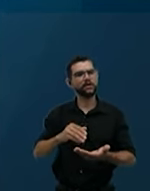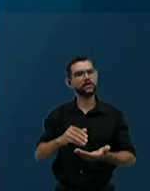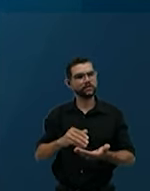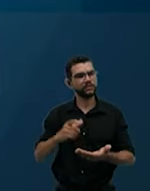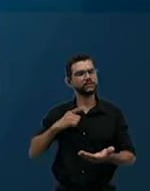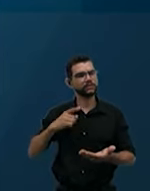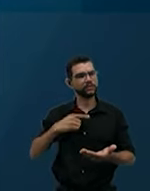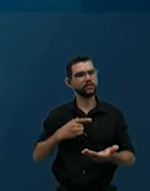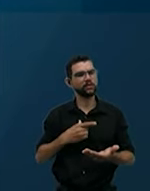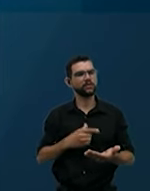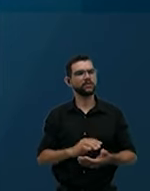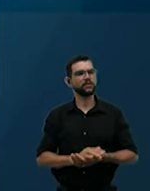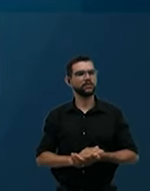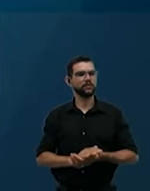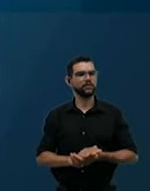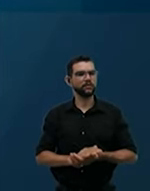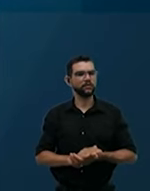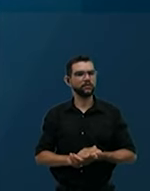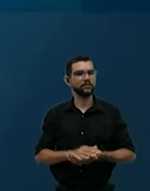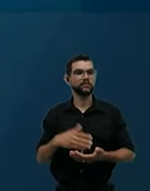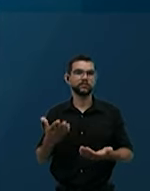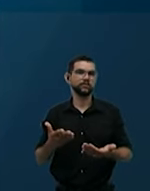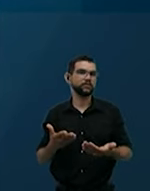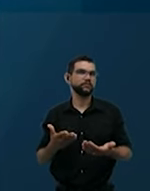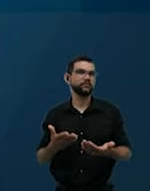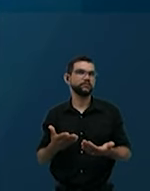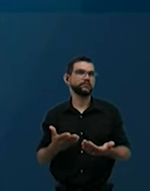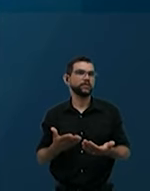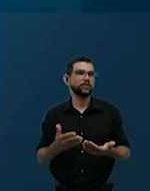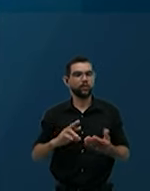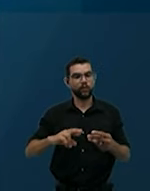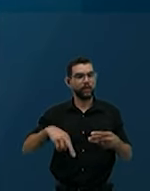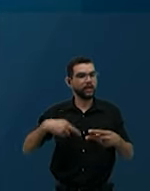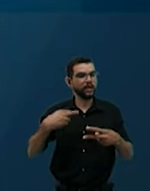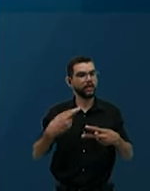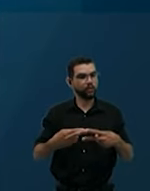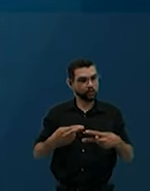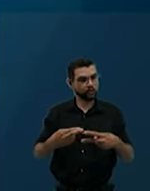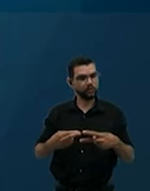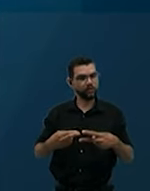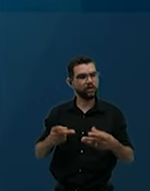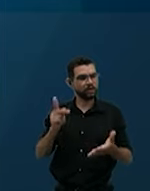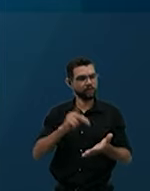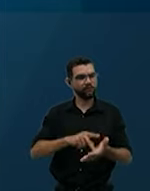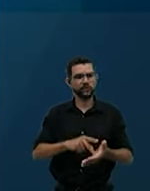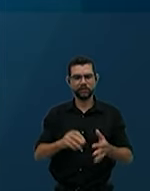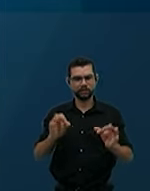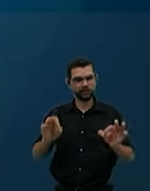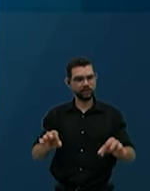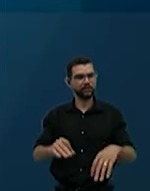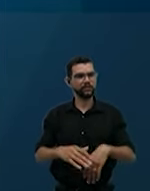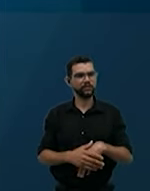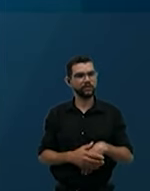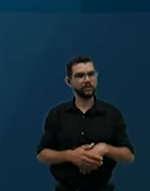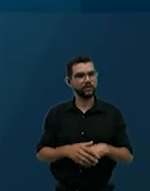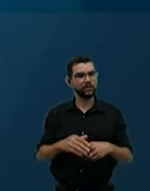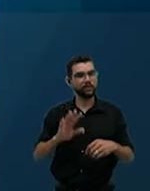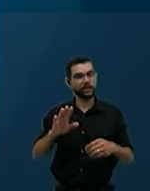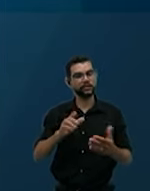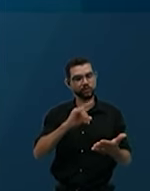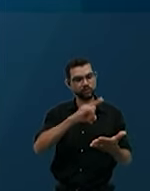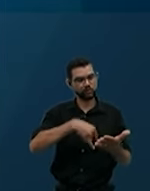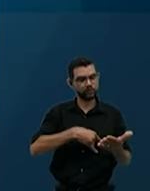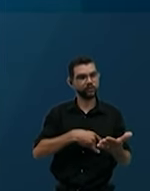recurso de que não houve apresentação de documentação incompleta. Se isso não bastasse, esse documento, caso Vossas Excelências